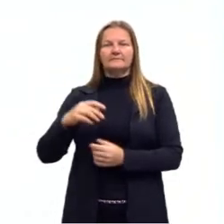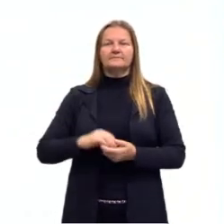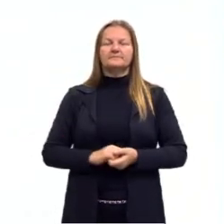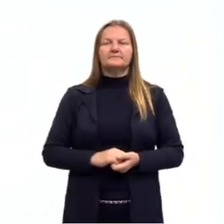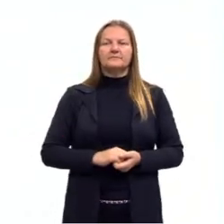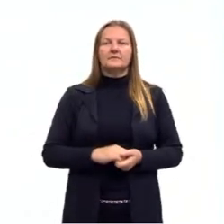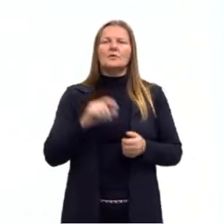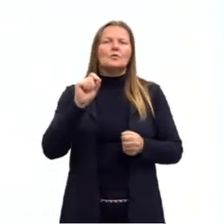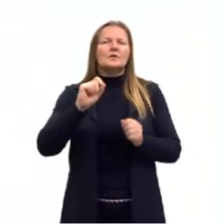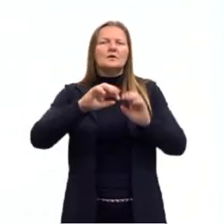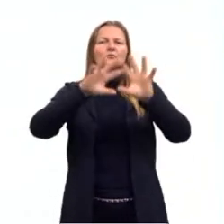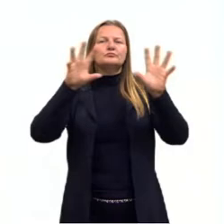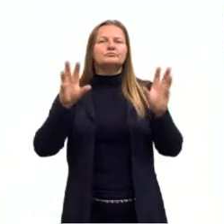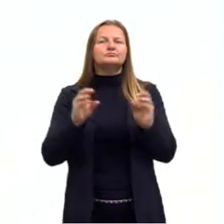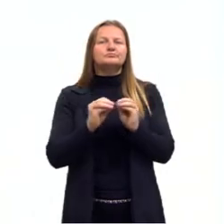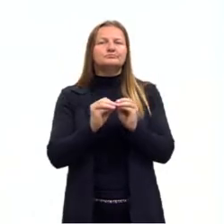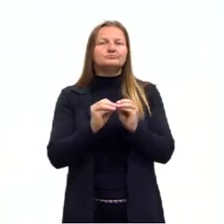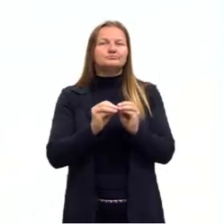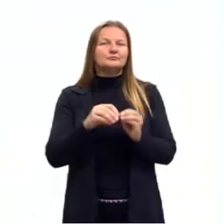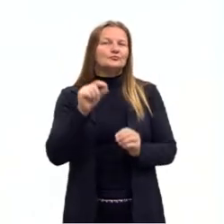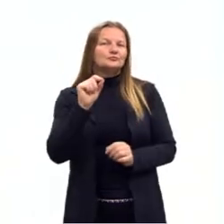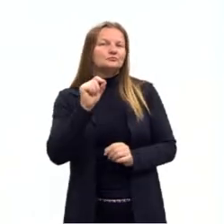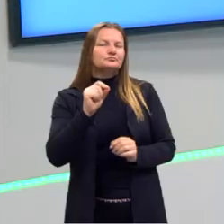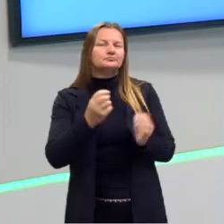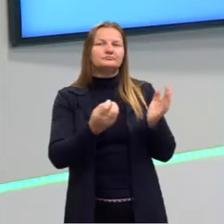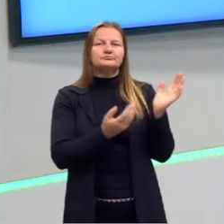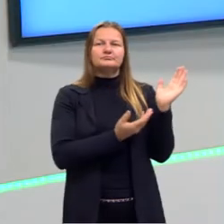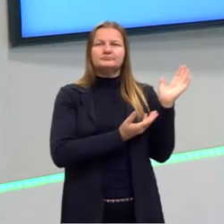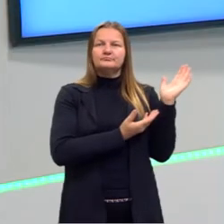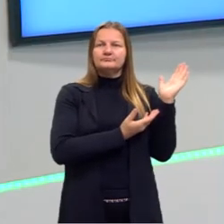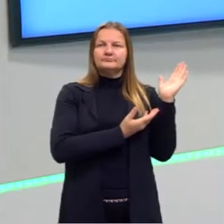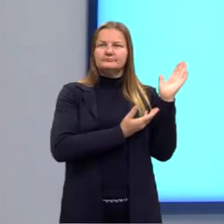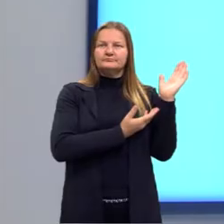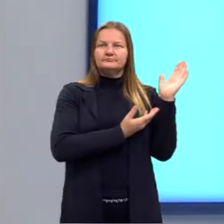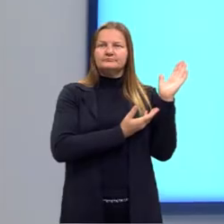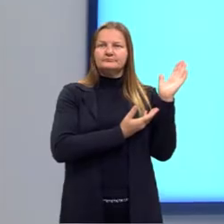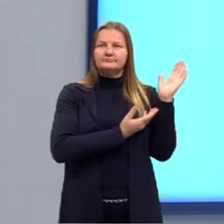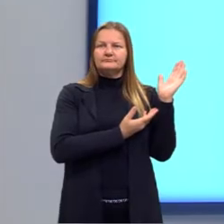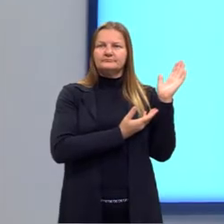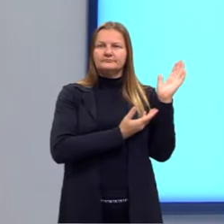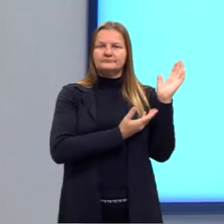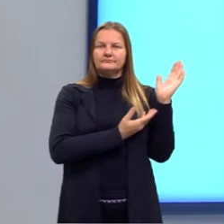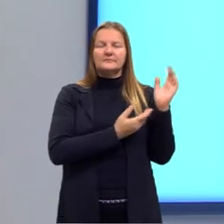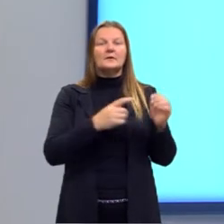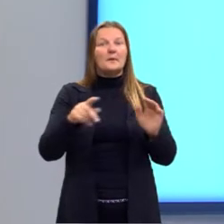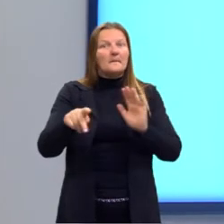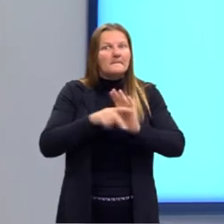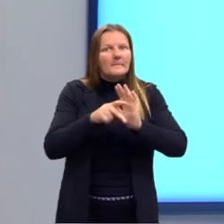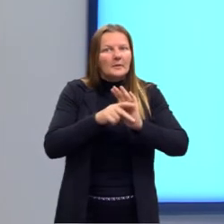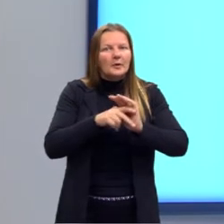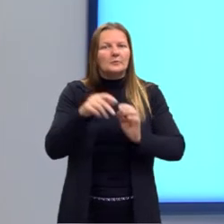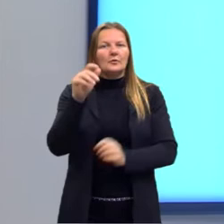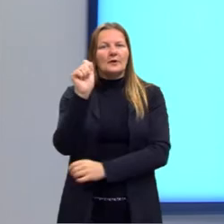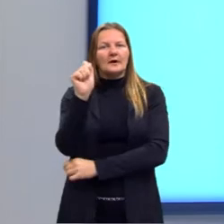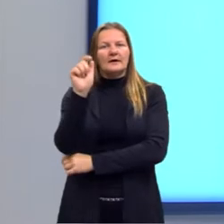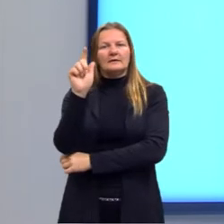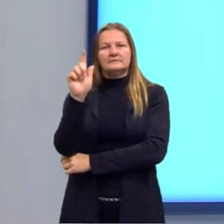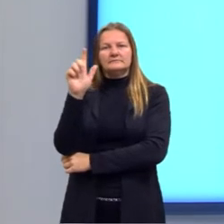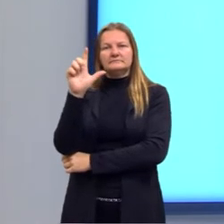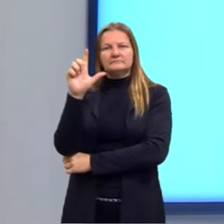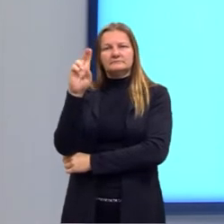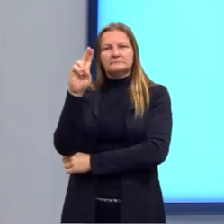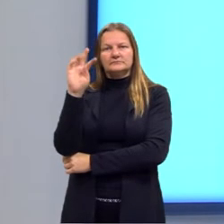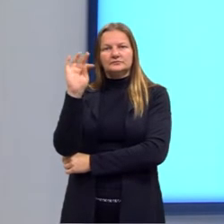o que que qual é a conclusão disso então com esse aglutinogênio RH Essas pessoas